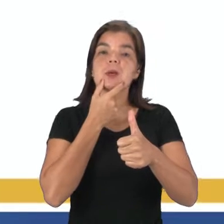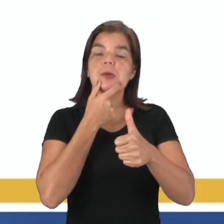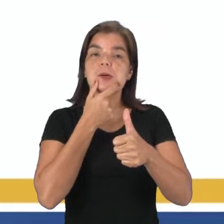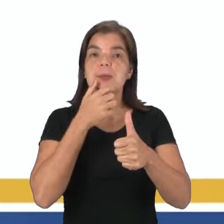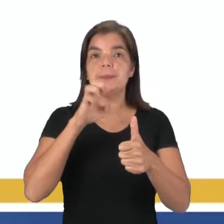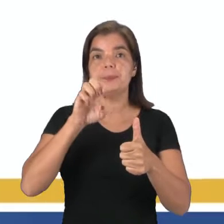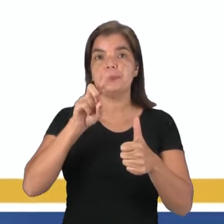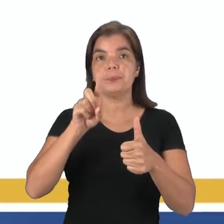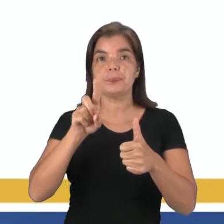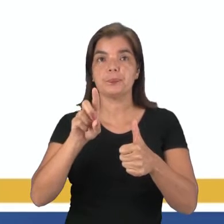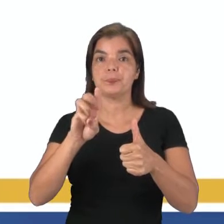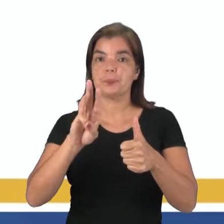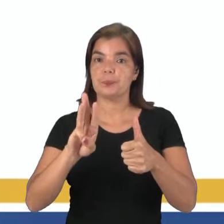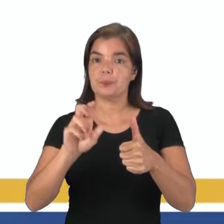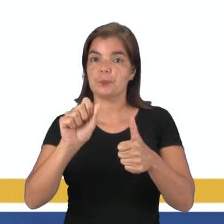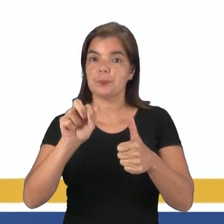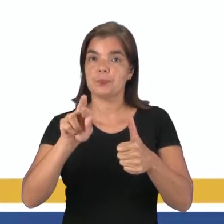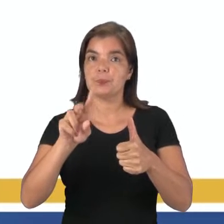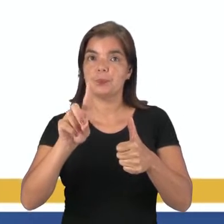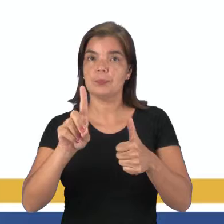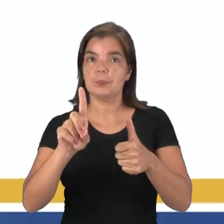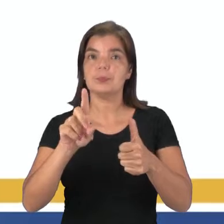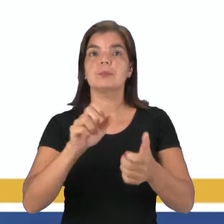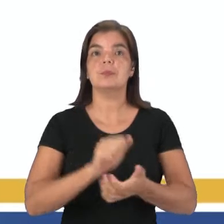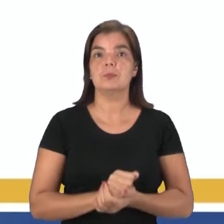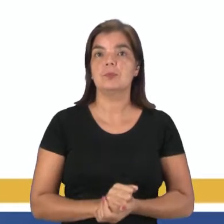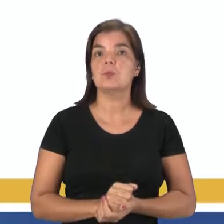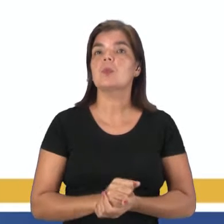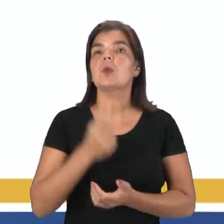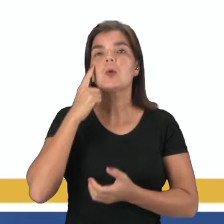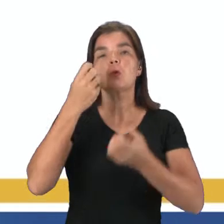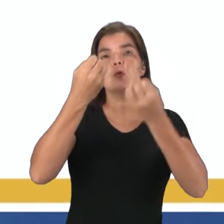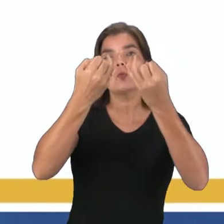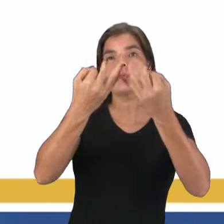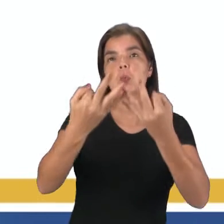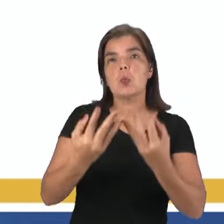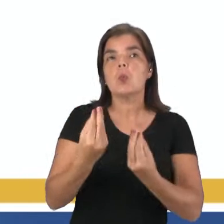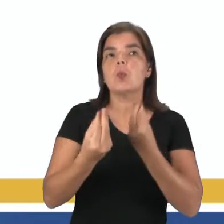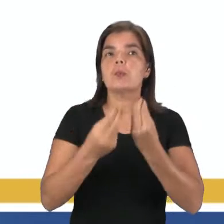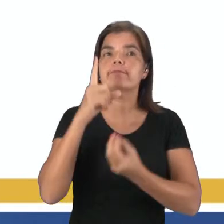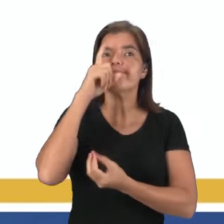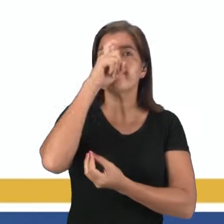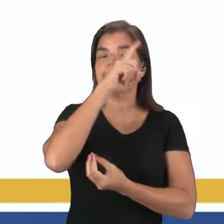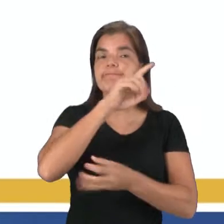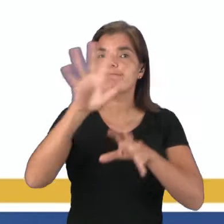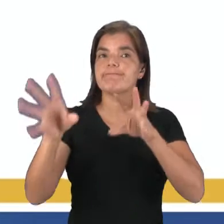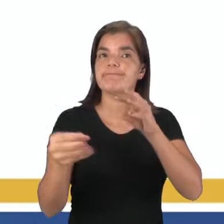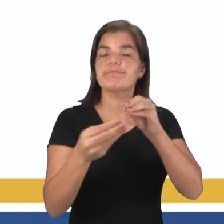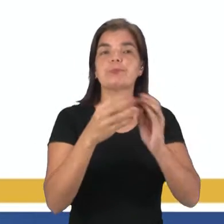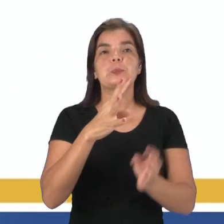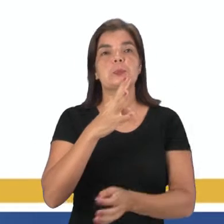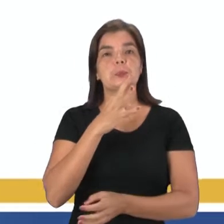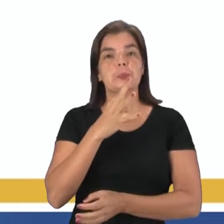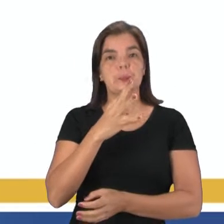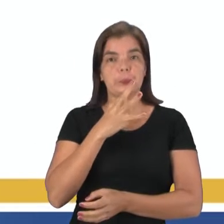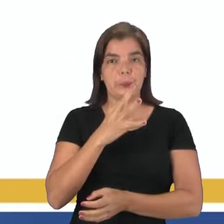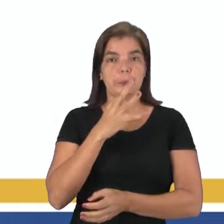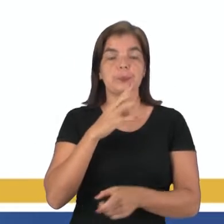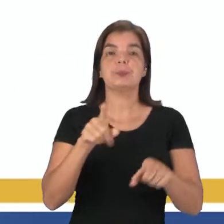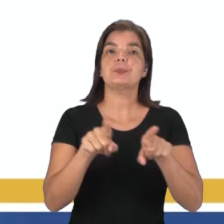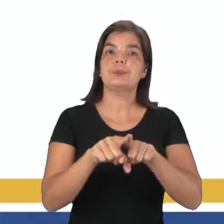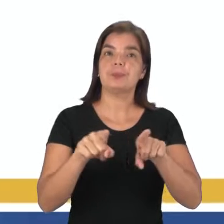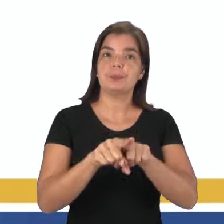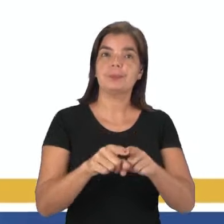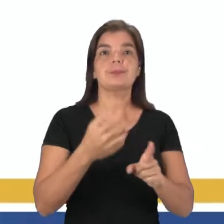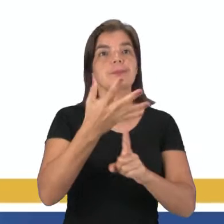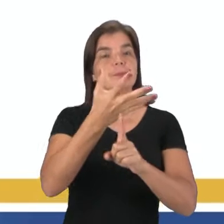foi sintetizada pela primeira vez pelo inglês Edward Taylor, conceituando-a como um